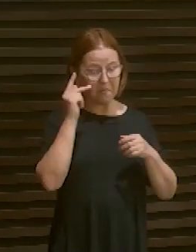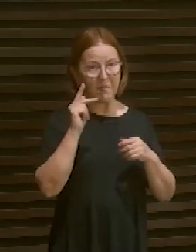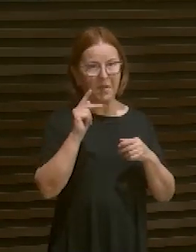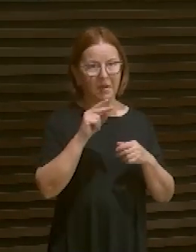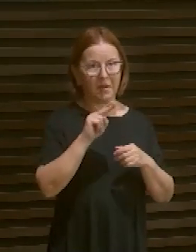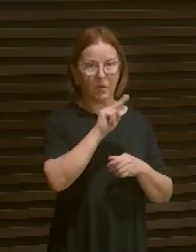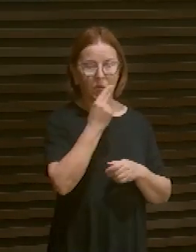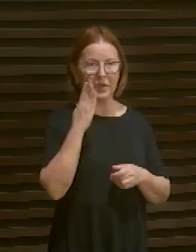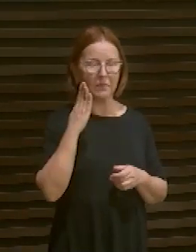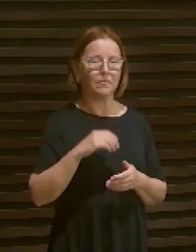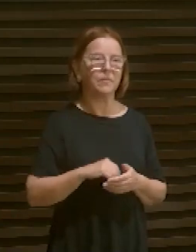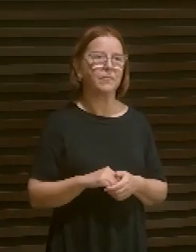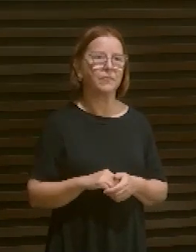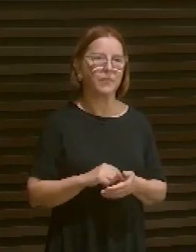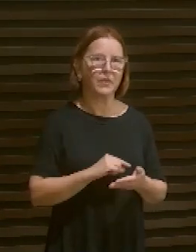10.